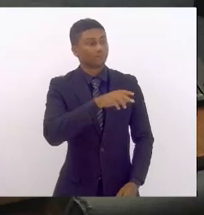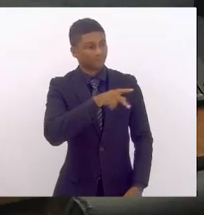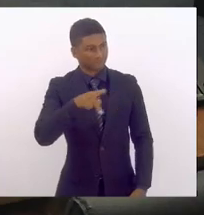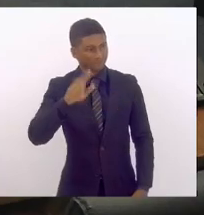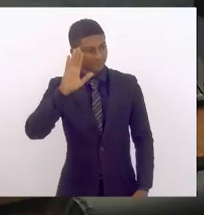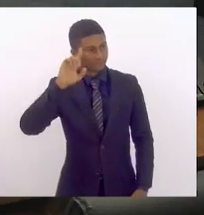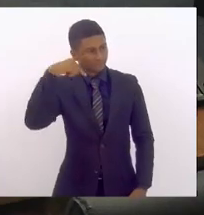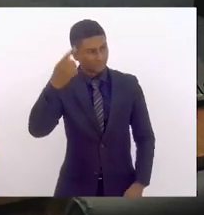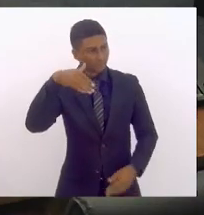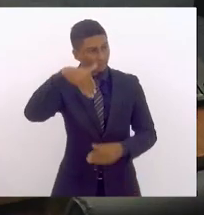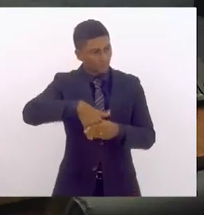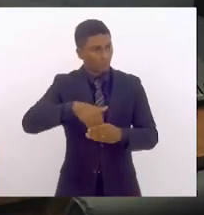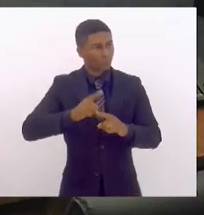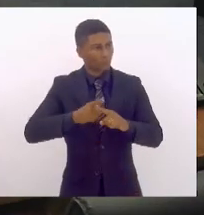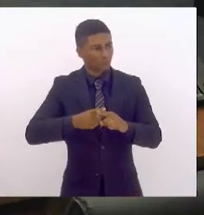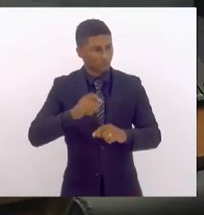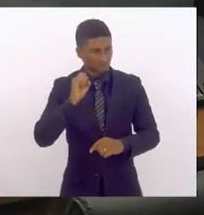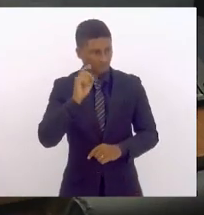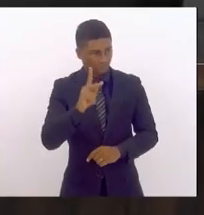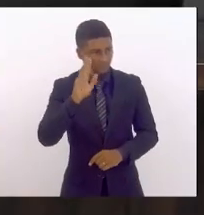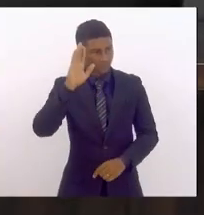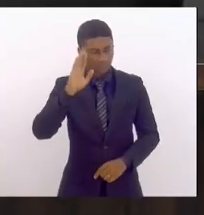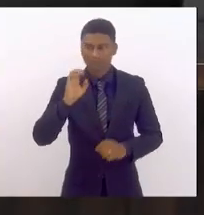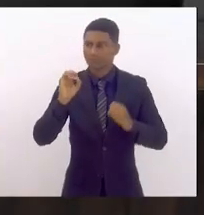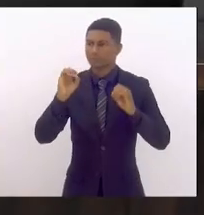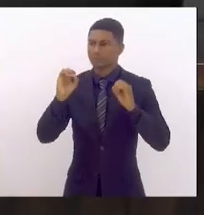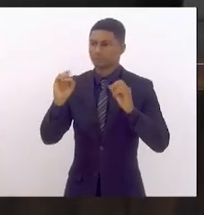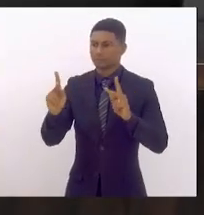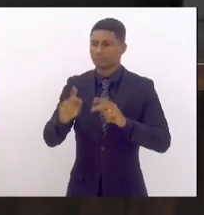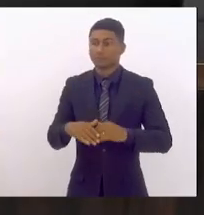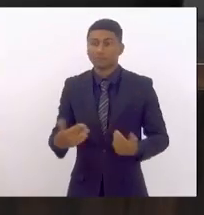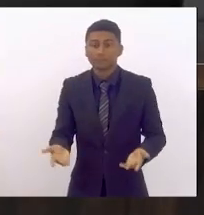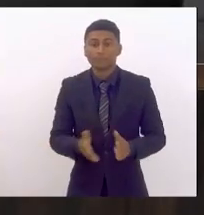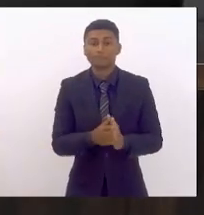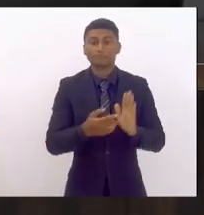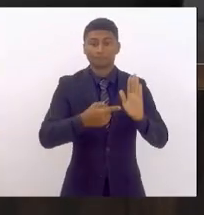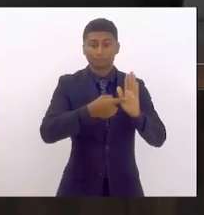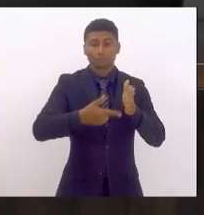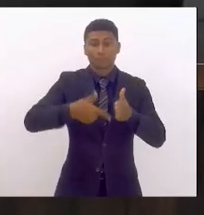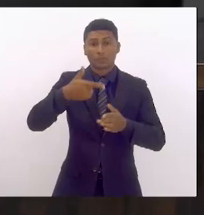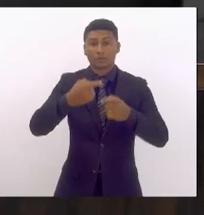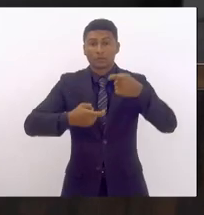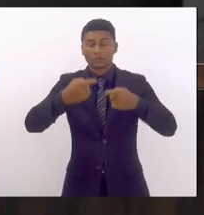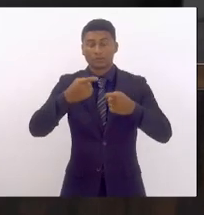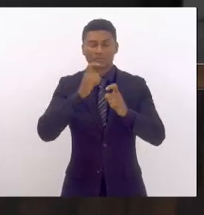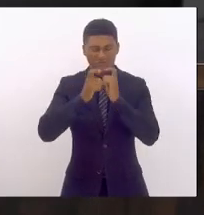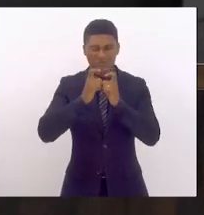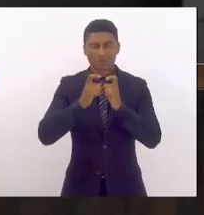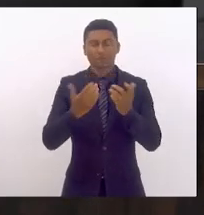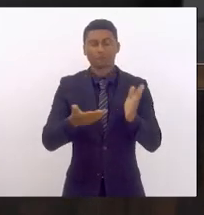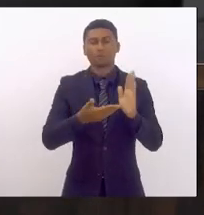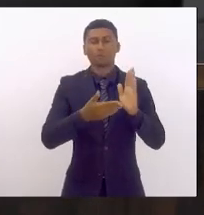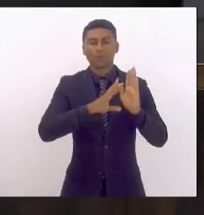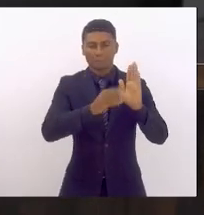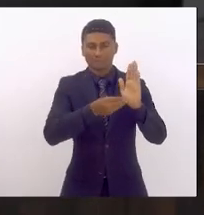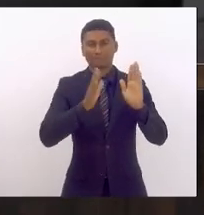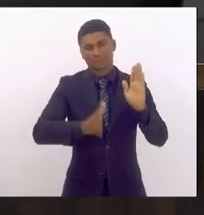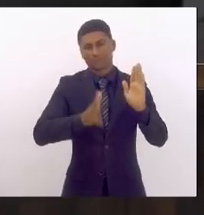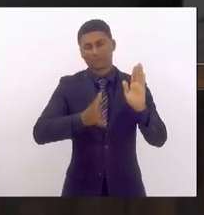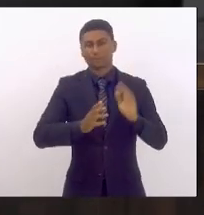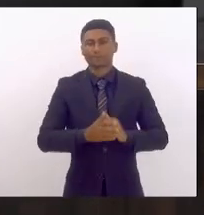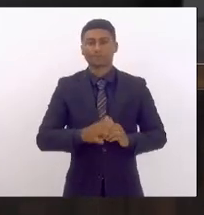final declaração de voto por favor interpretação vencida assim emendado